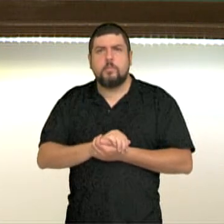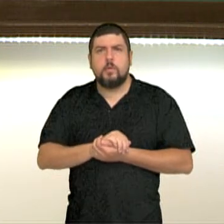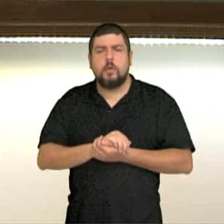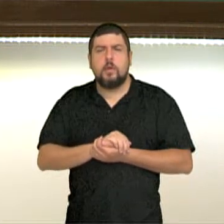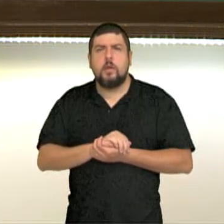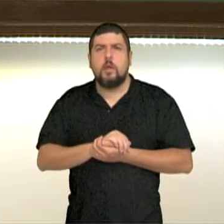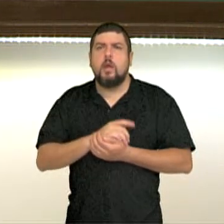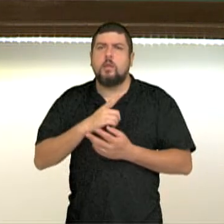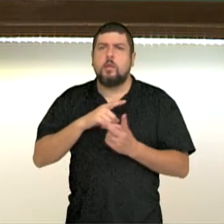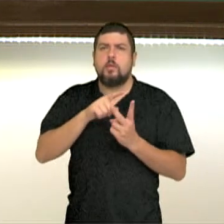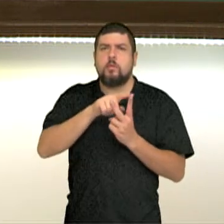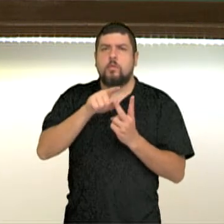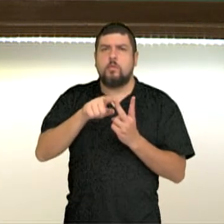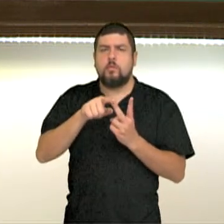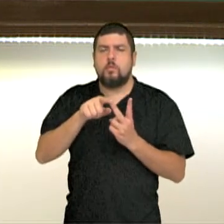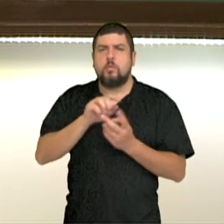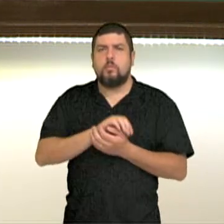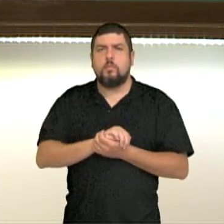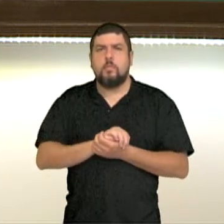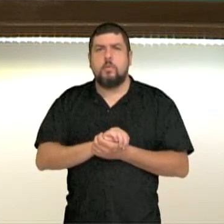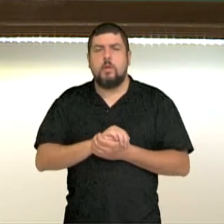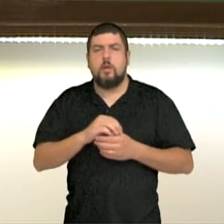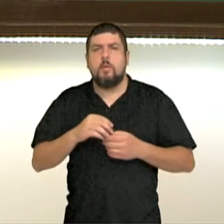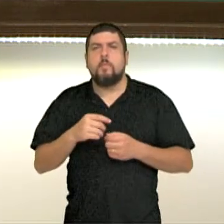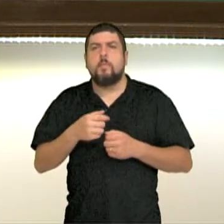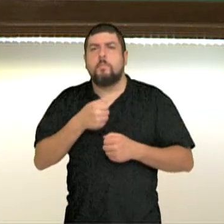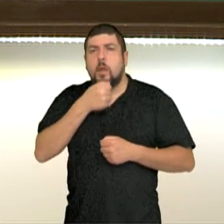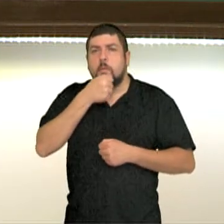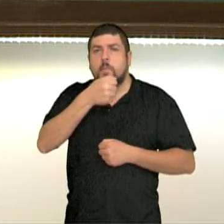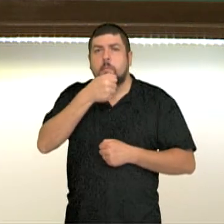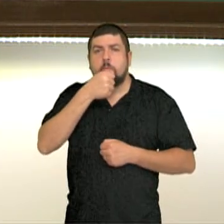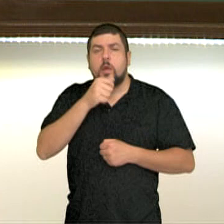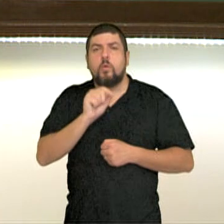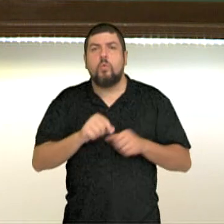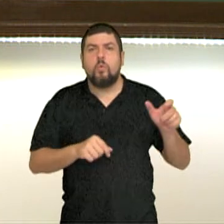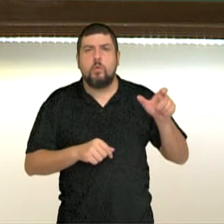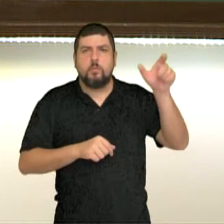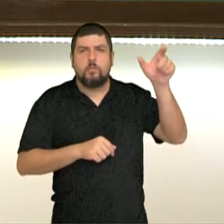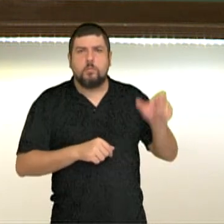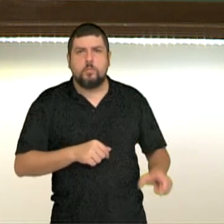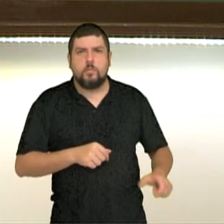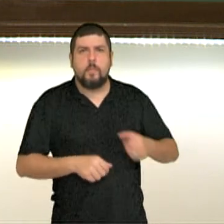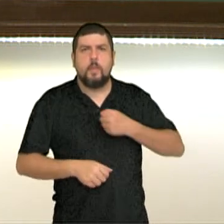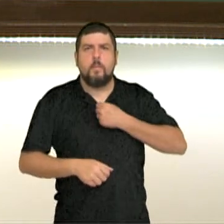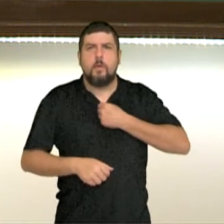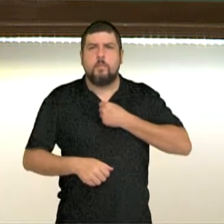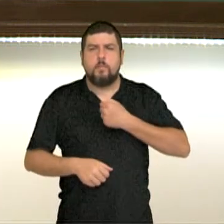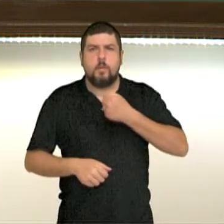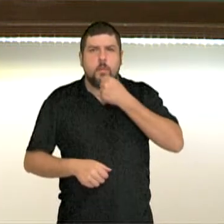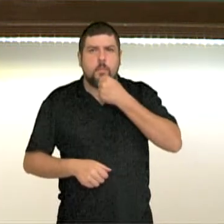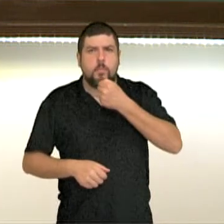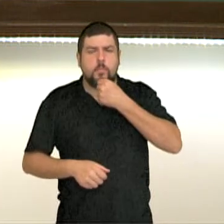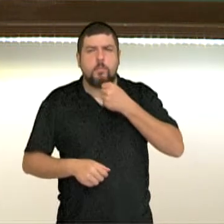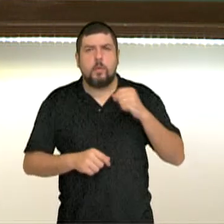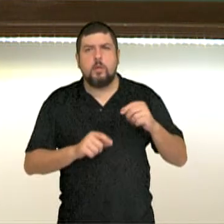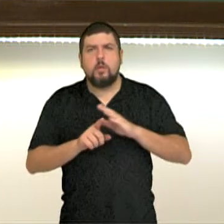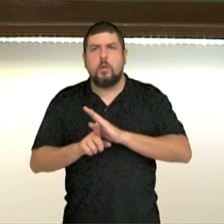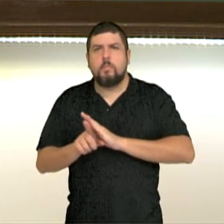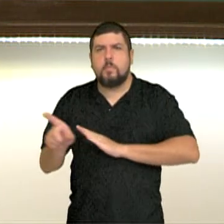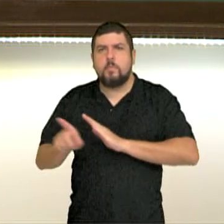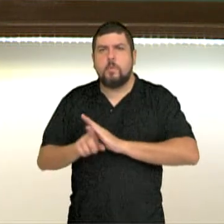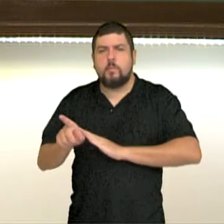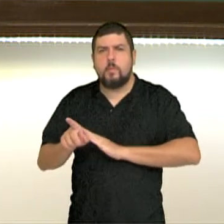produtores, na verdade. Quem produz a entrevista em si é o repórter, é a pessoa que está entrevistando, é o entrevistador, porque ele